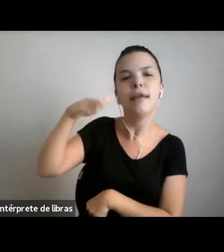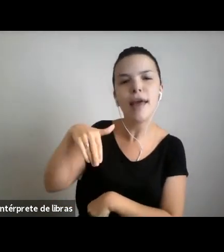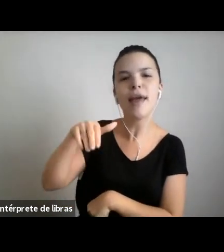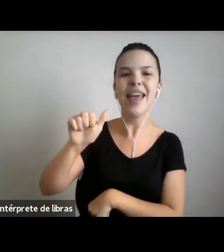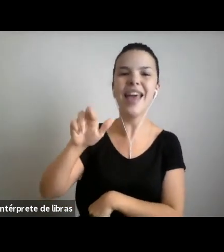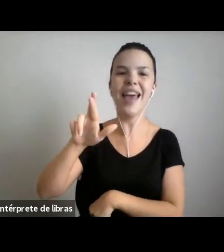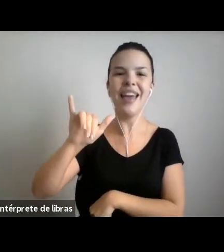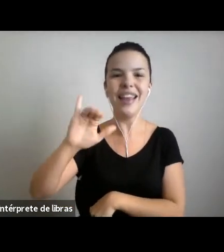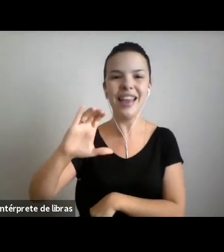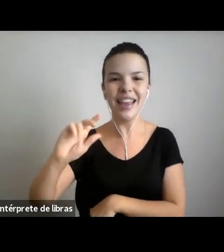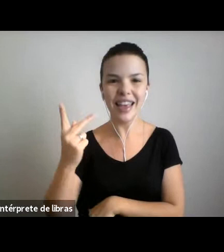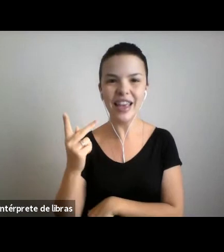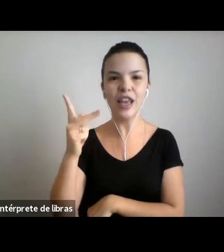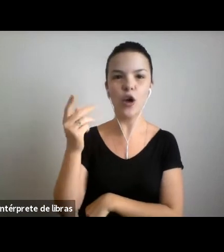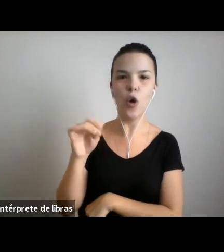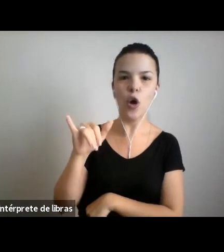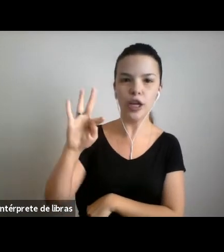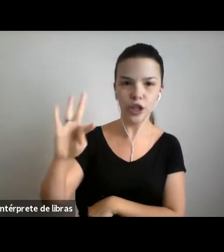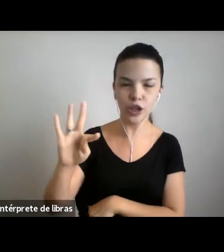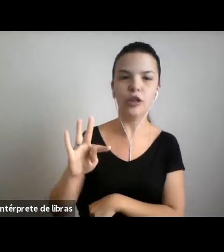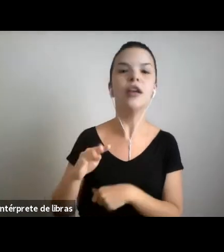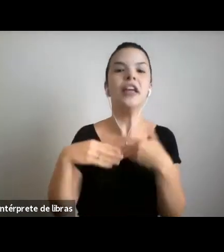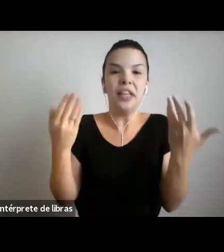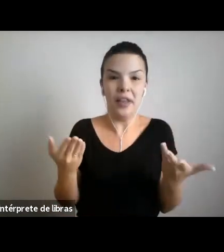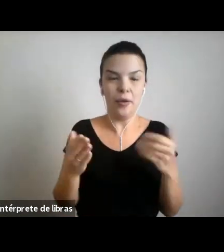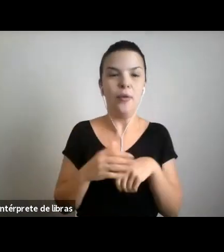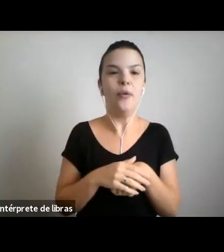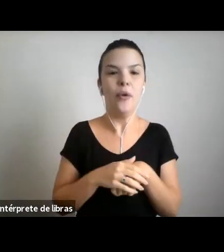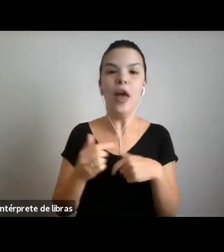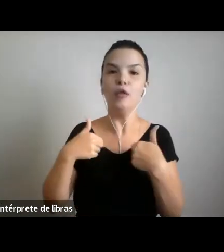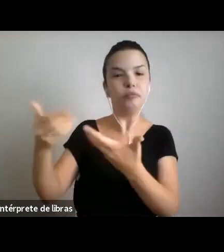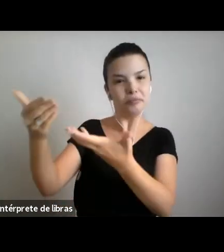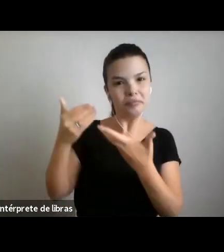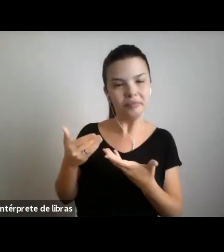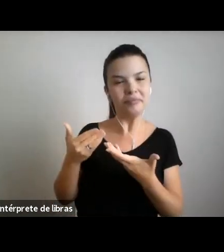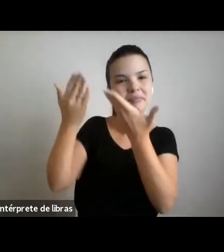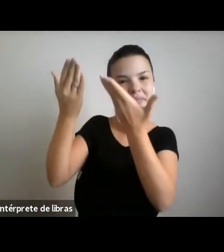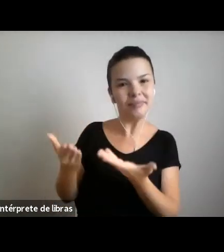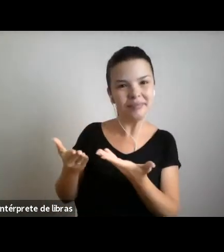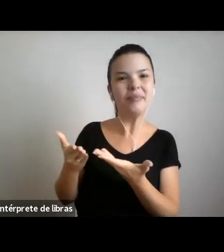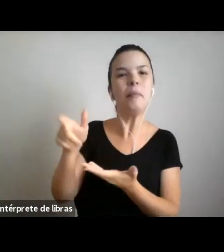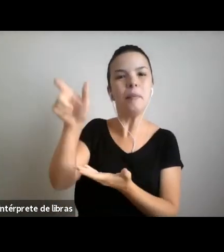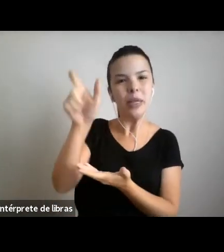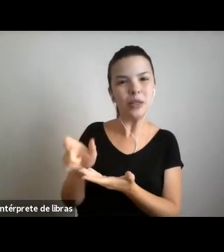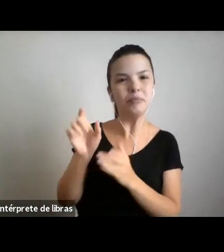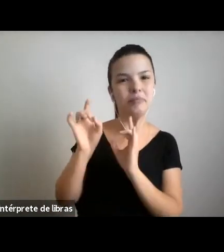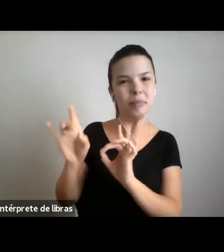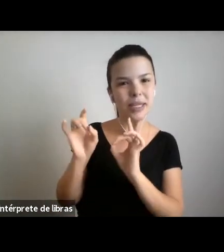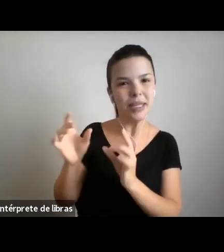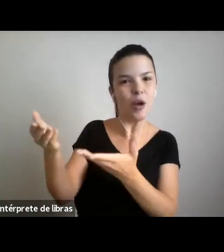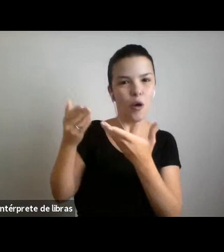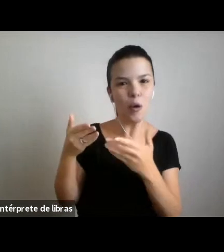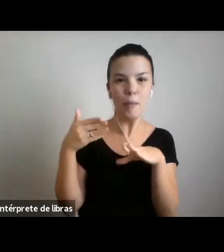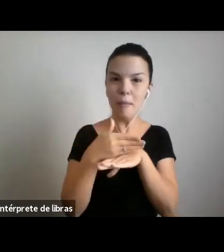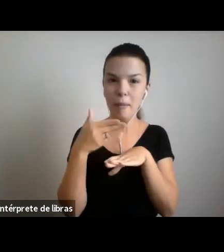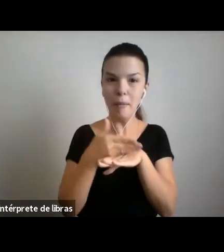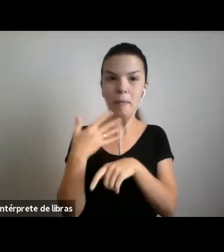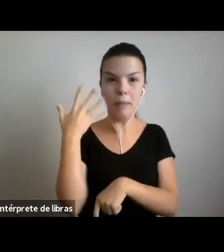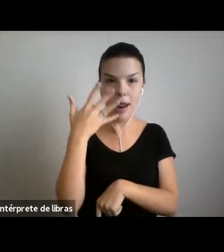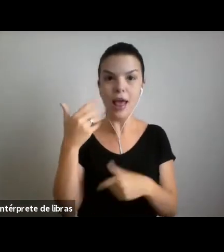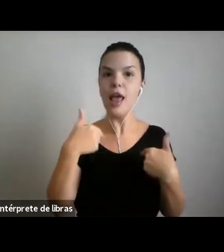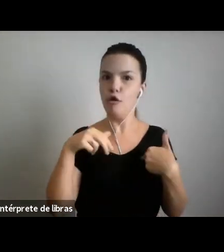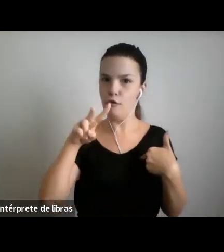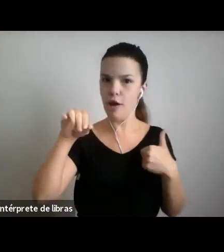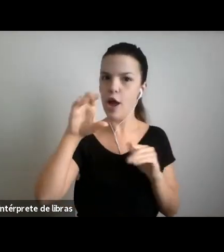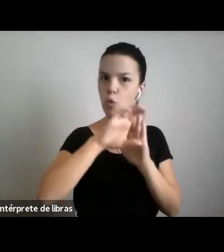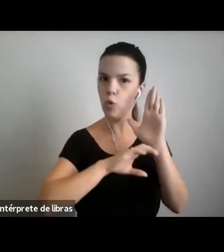darmos início à nossa conversa de hoje, chamo então o nosso convidado da atividade e vou